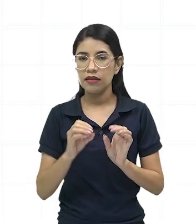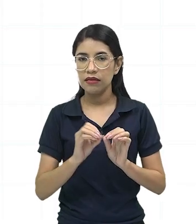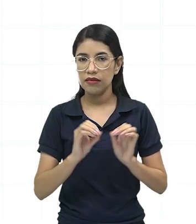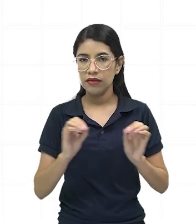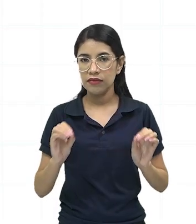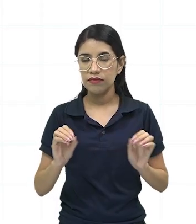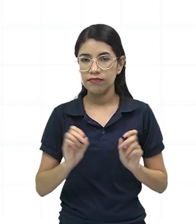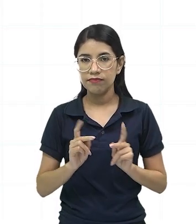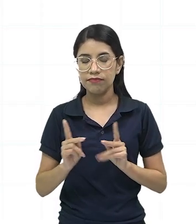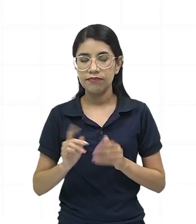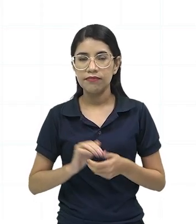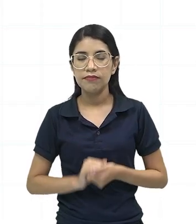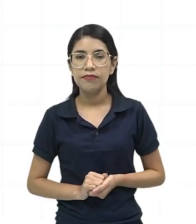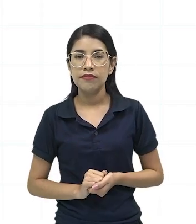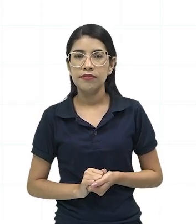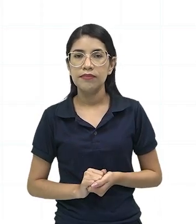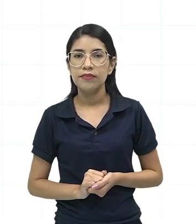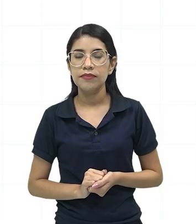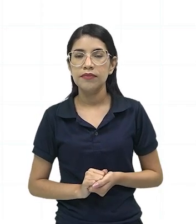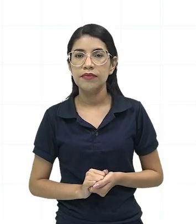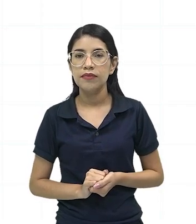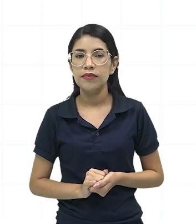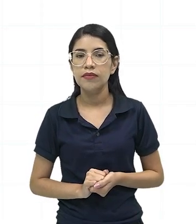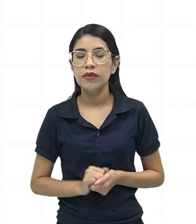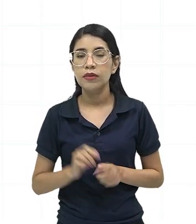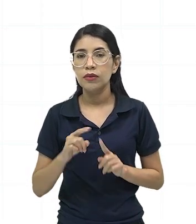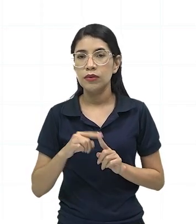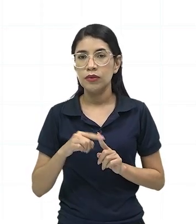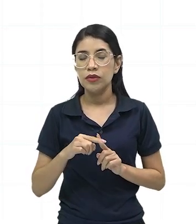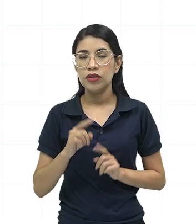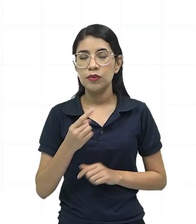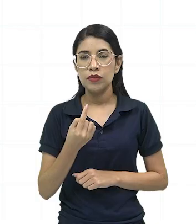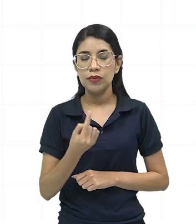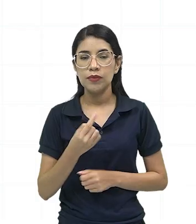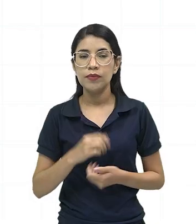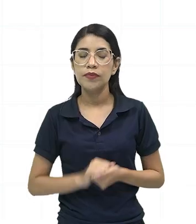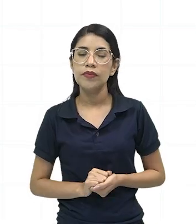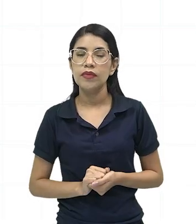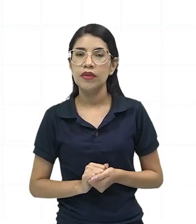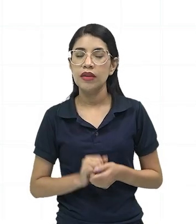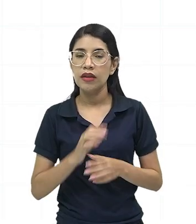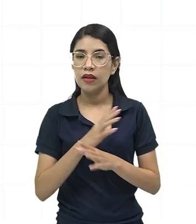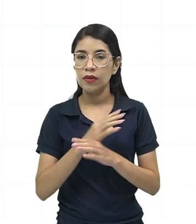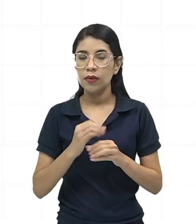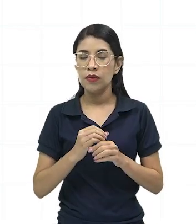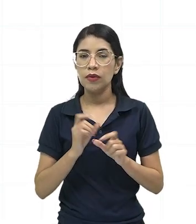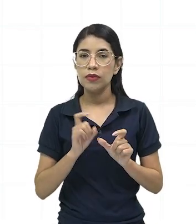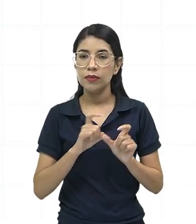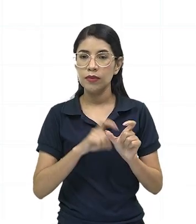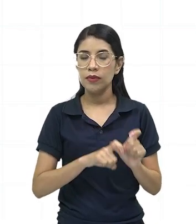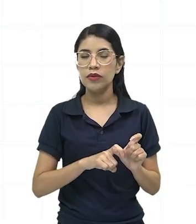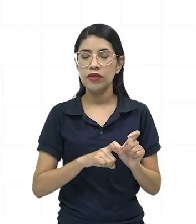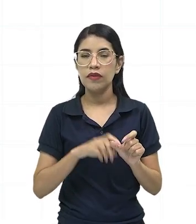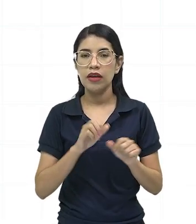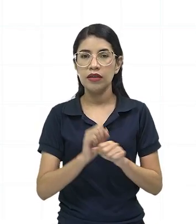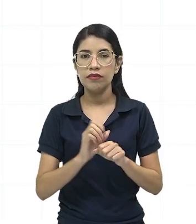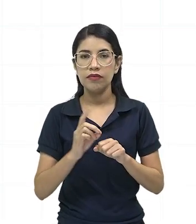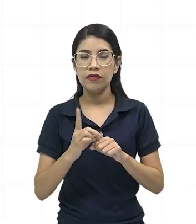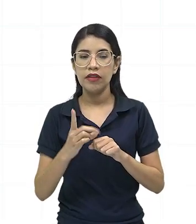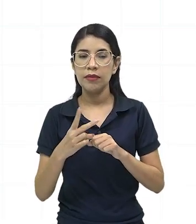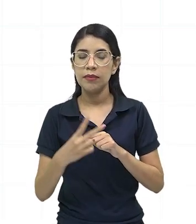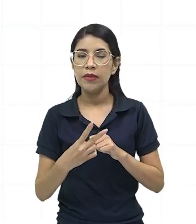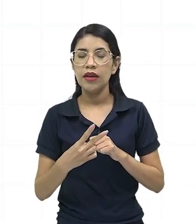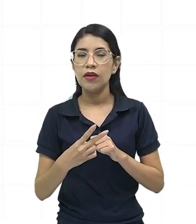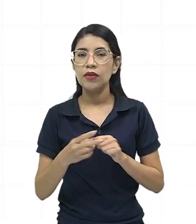minha oração. Vamos para a primeira, então. São as conjunções subordinativas, ou seja, conjunções que